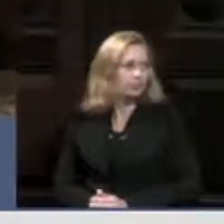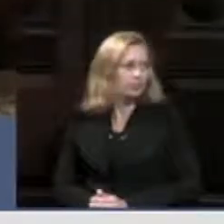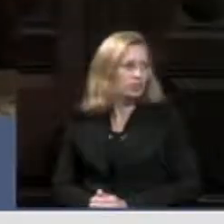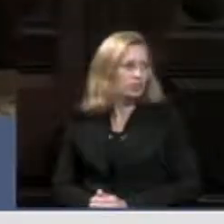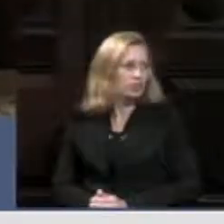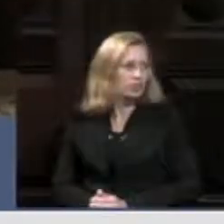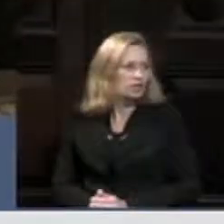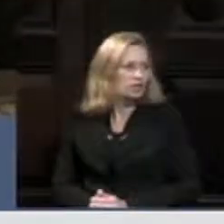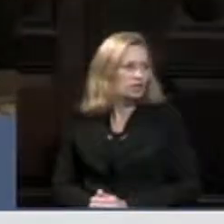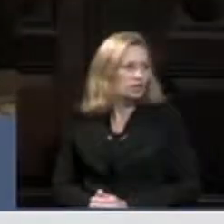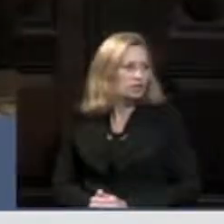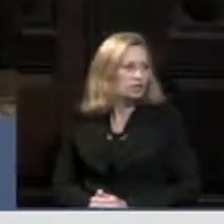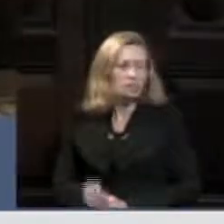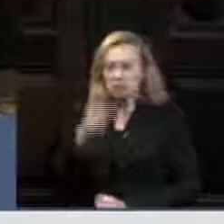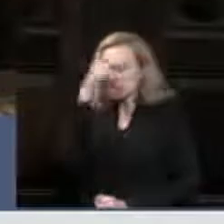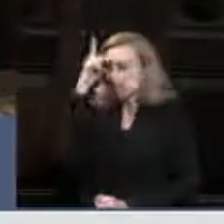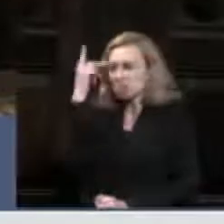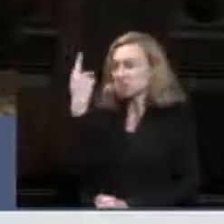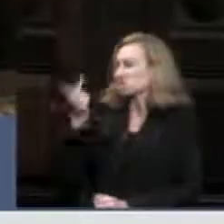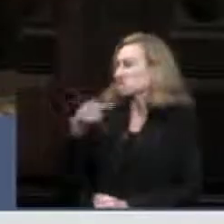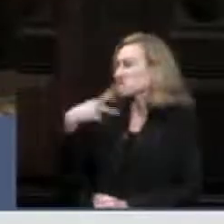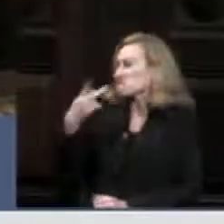em gente que se diz